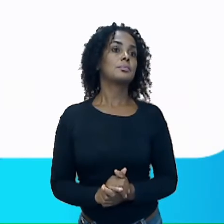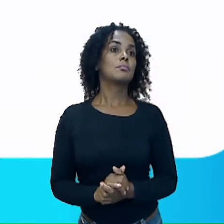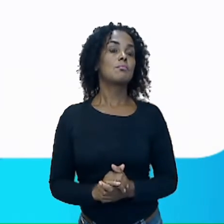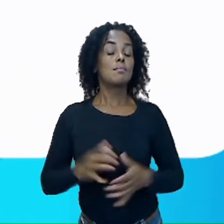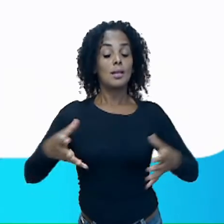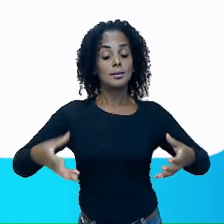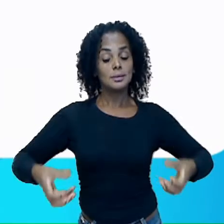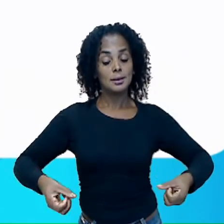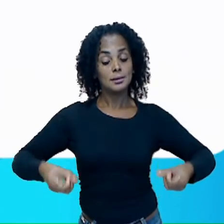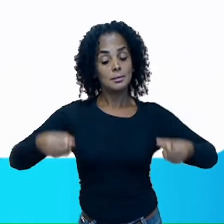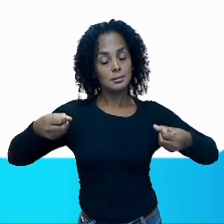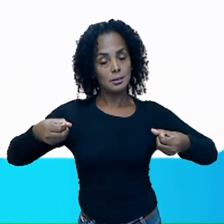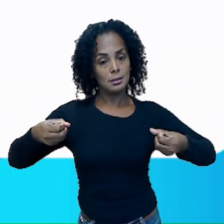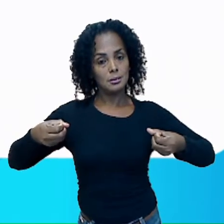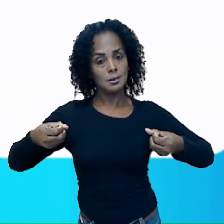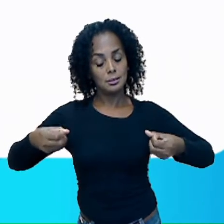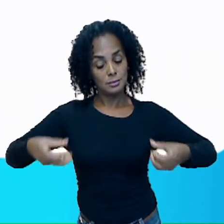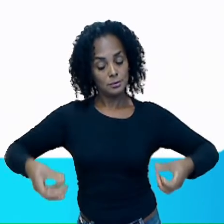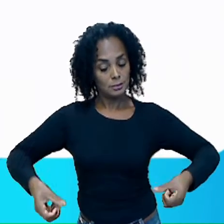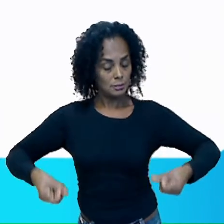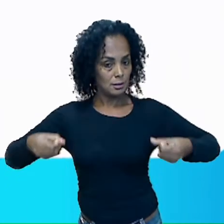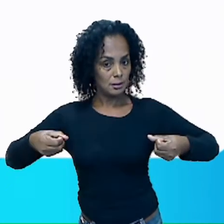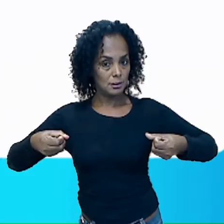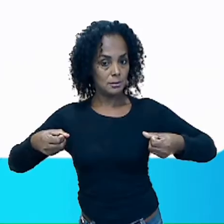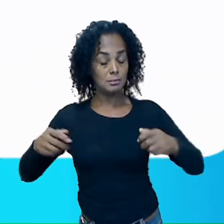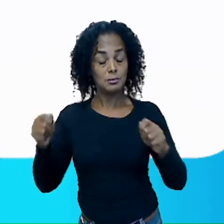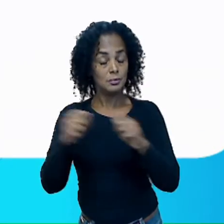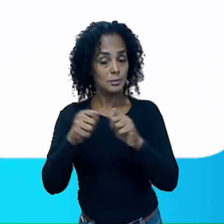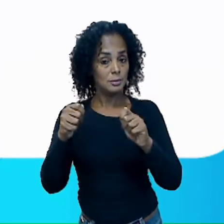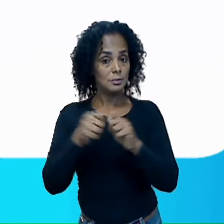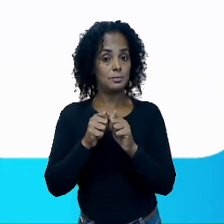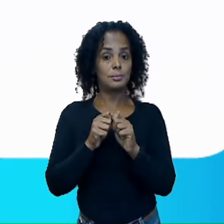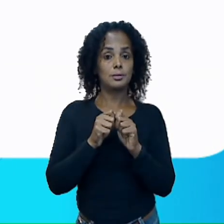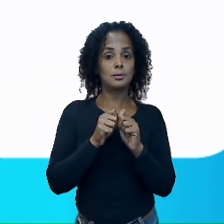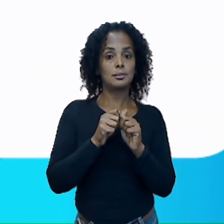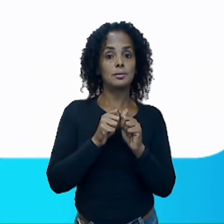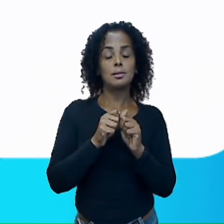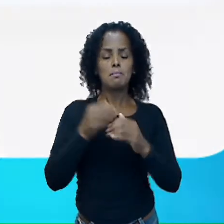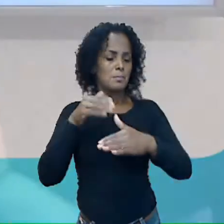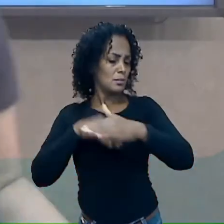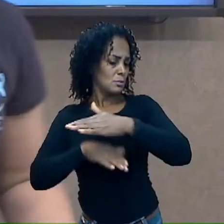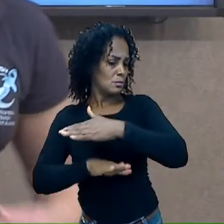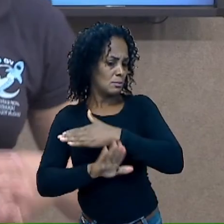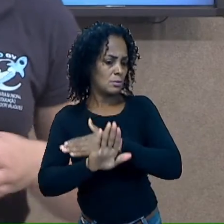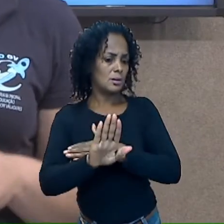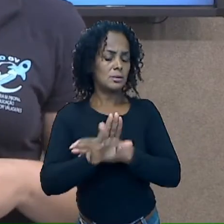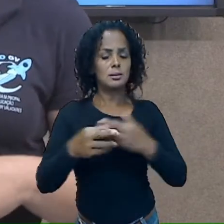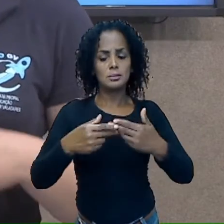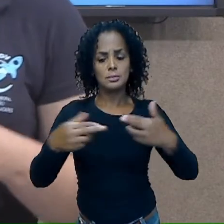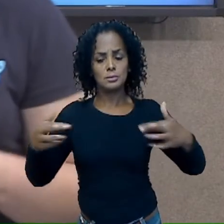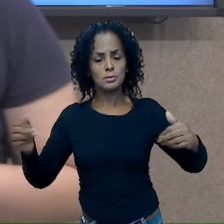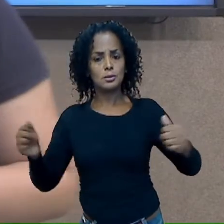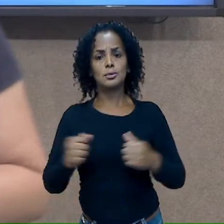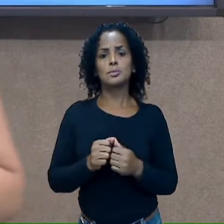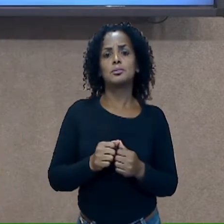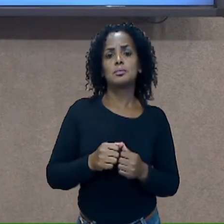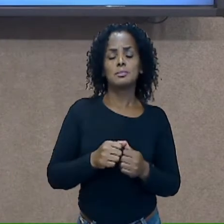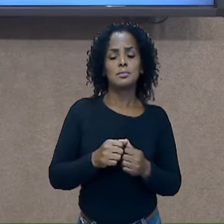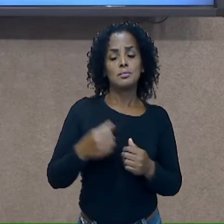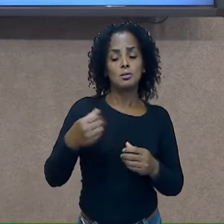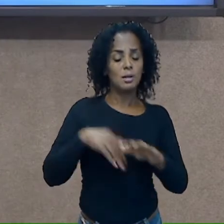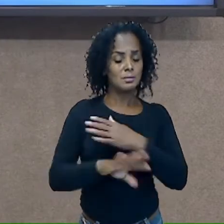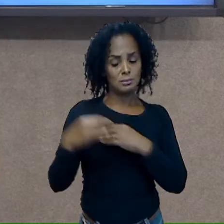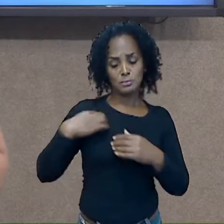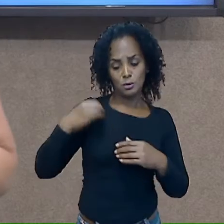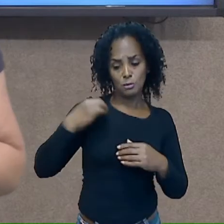cestarias indígenas são cestas que eles fazem para guardar as coisas em casa, a roupa para levar para o